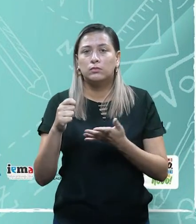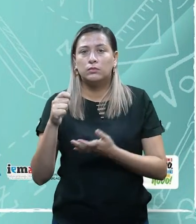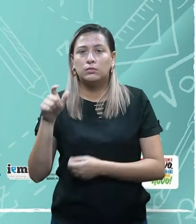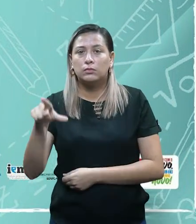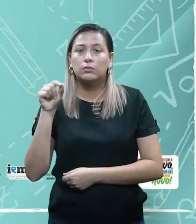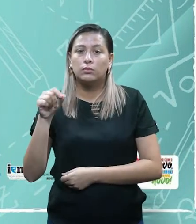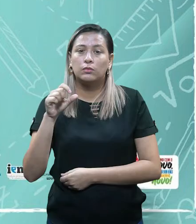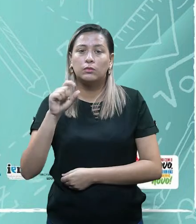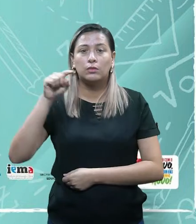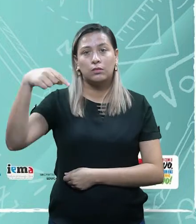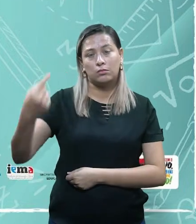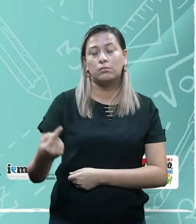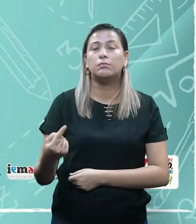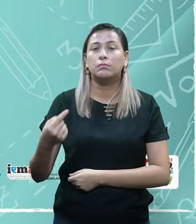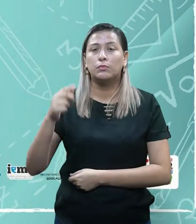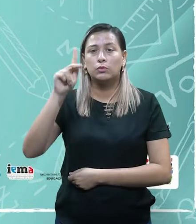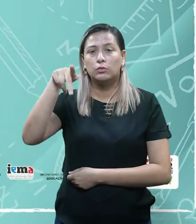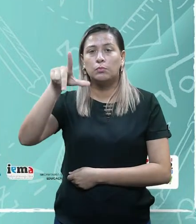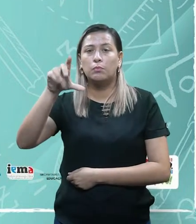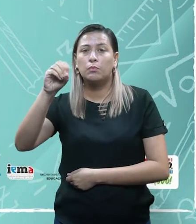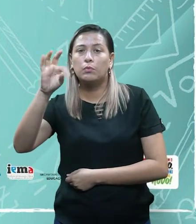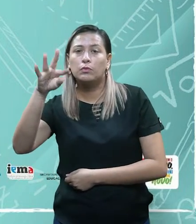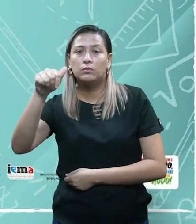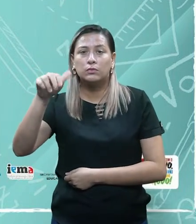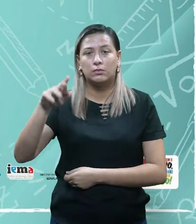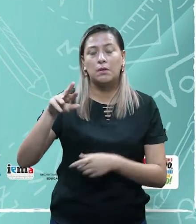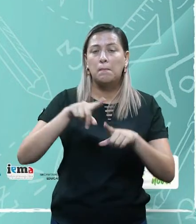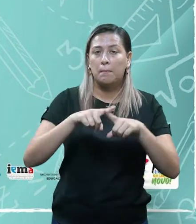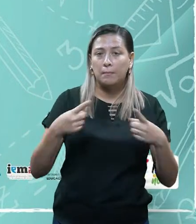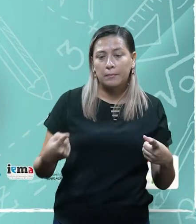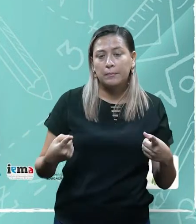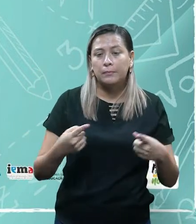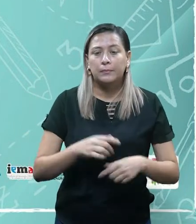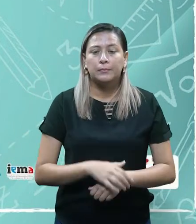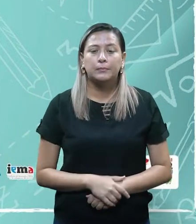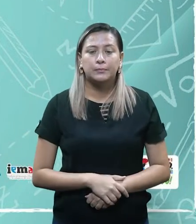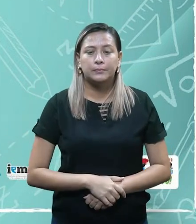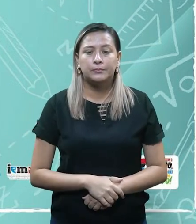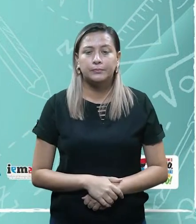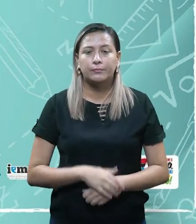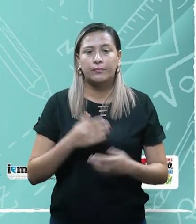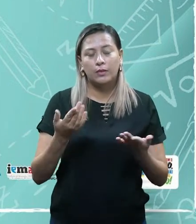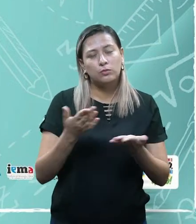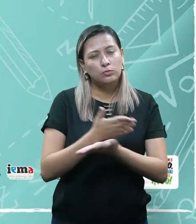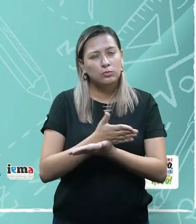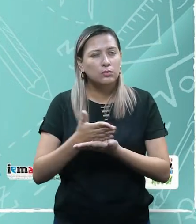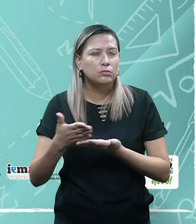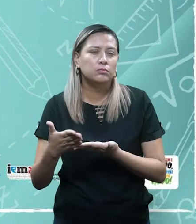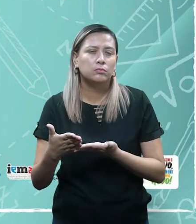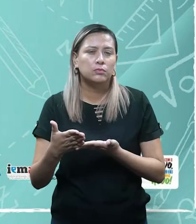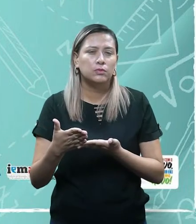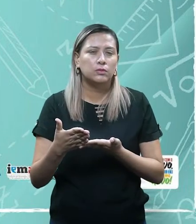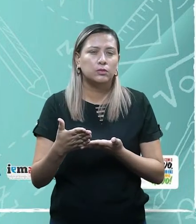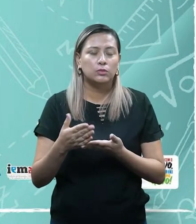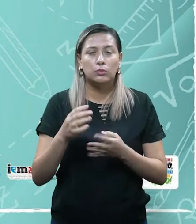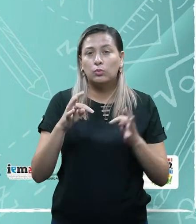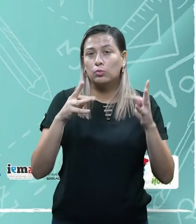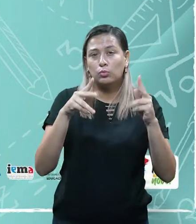plotar, né, o teu desenho. Mas a princípio, principalmente no início, assim, é tudo adimensional,